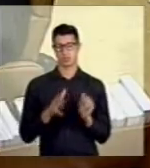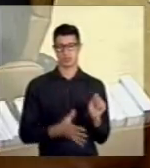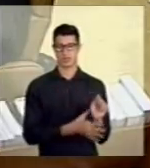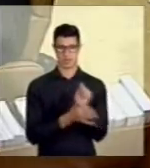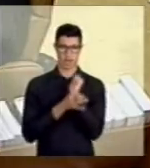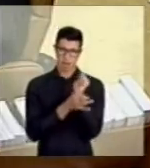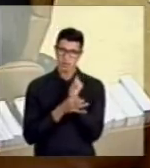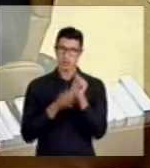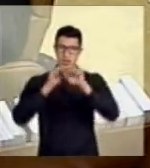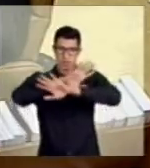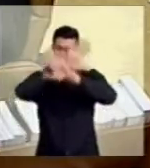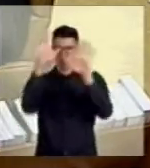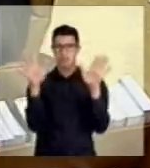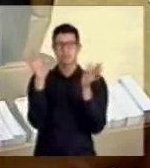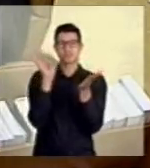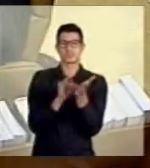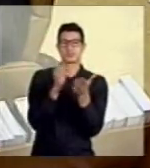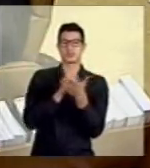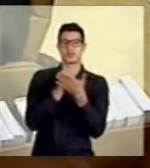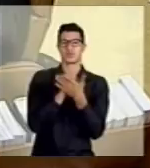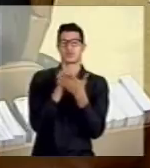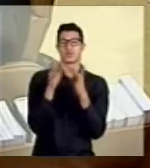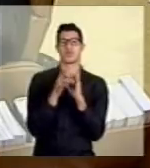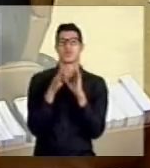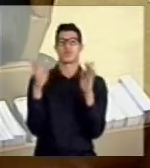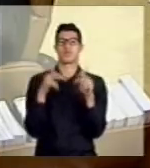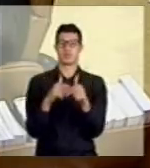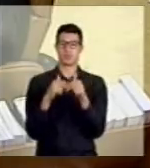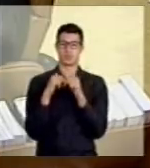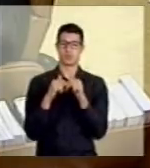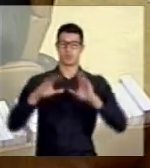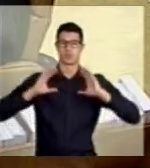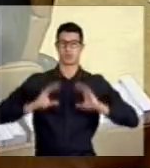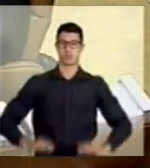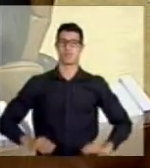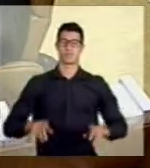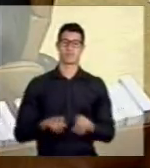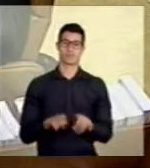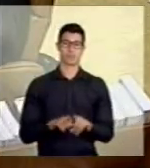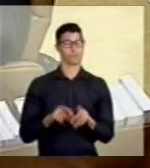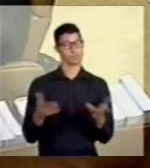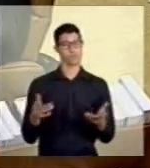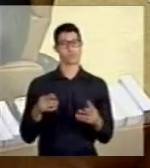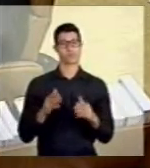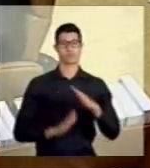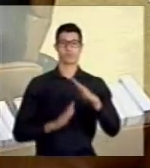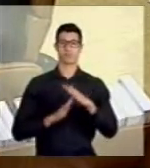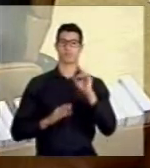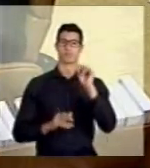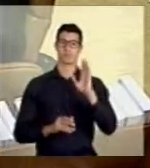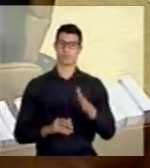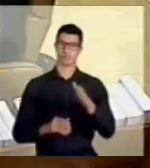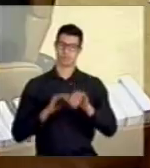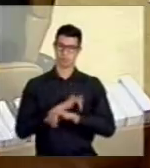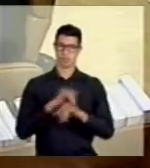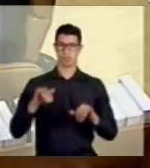garantia de transparência e de efetivo controle democrático por parte dos cidadãos e, para tanto, estabeleci que fossem publicados